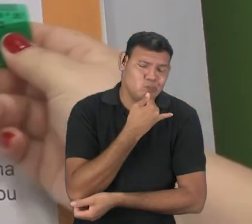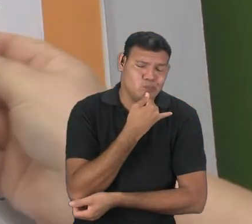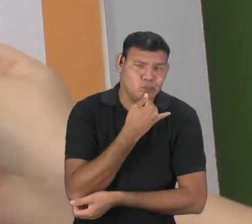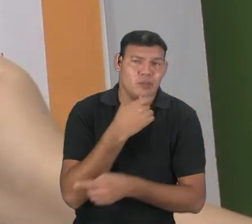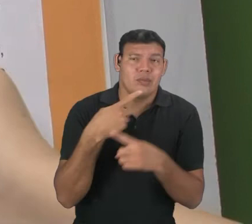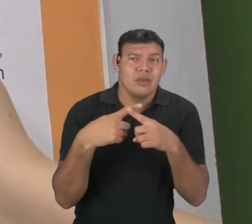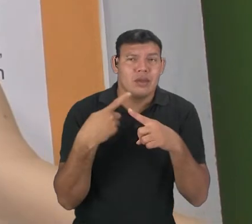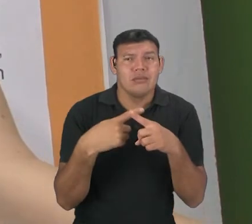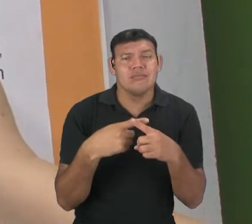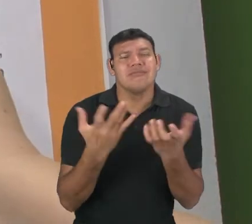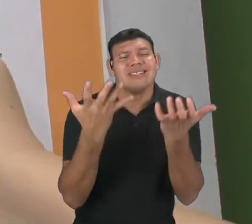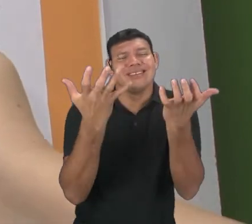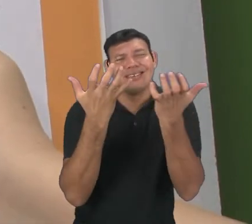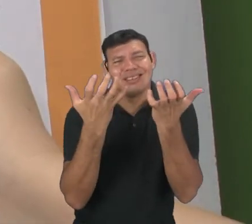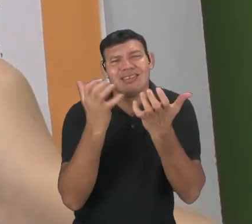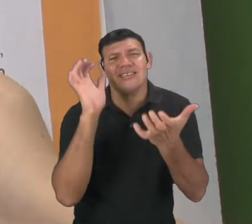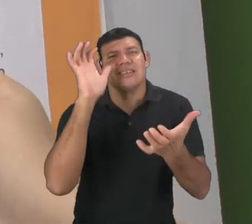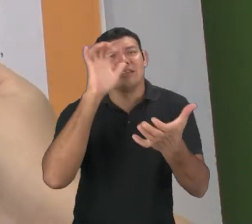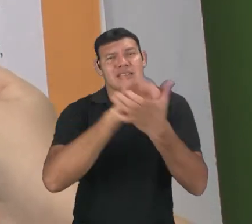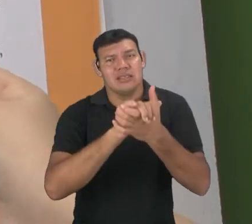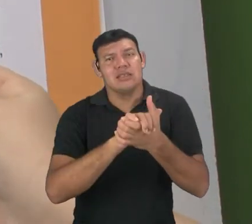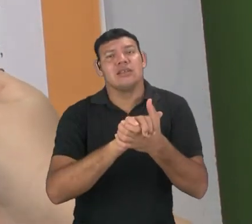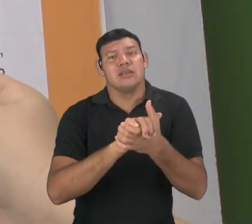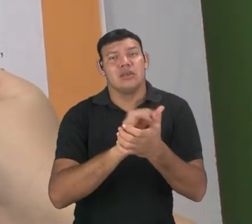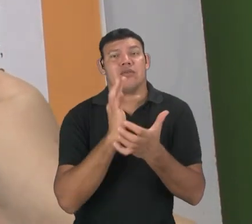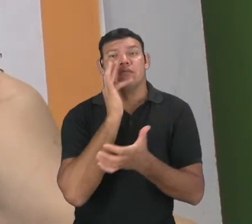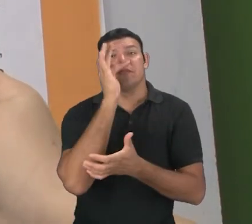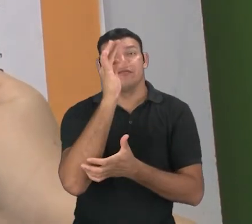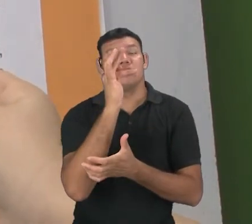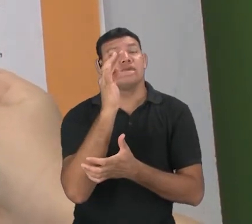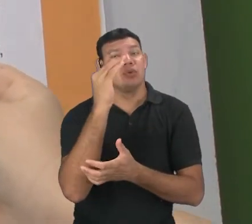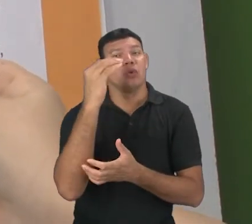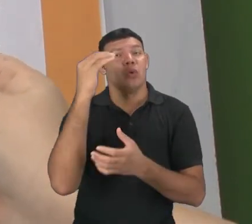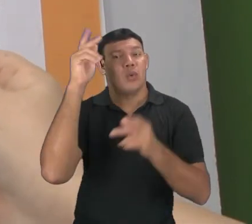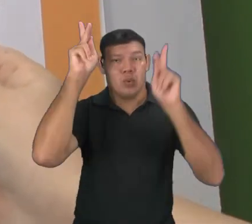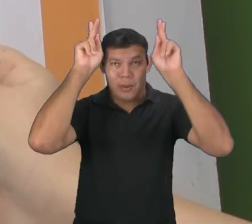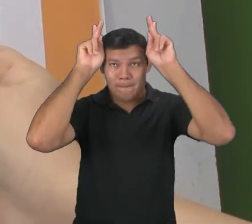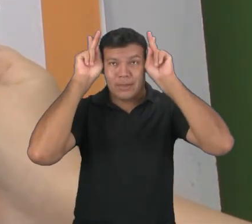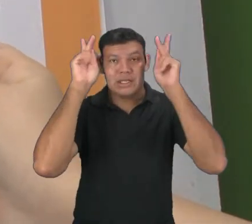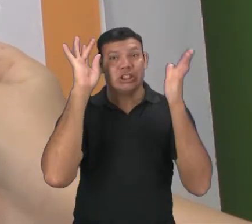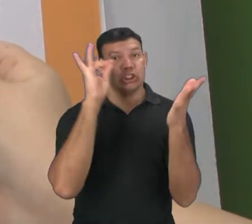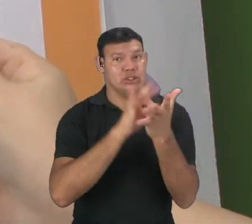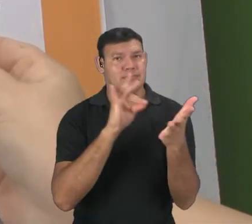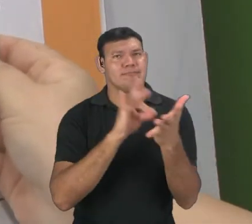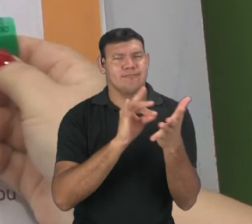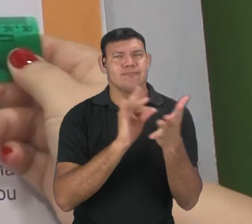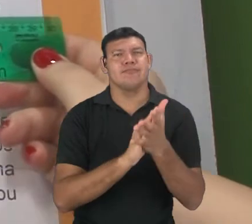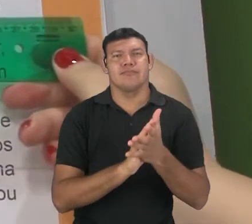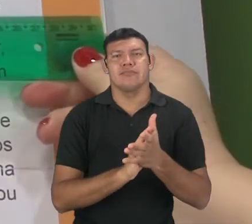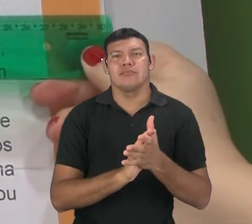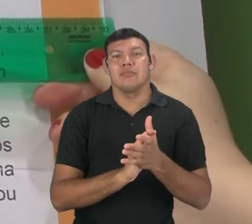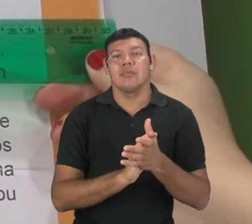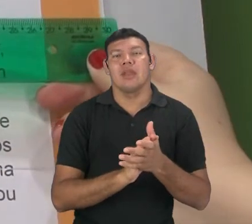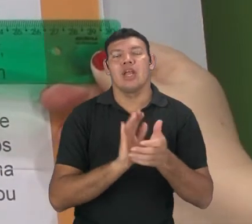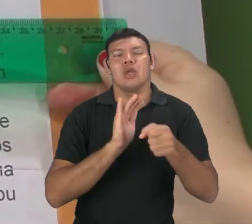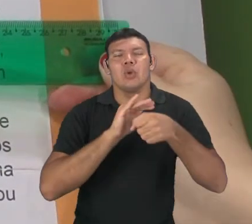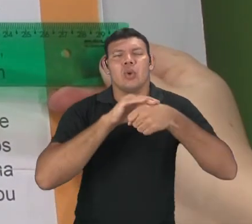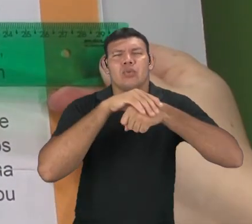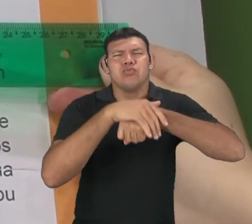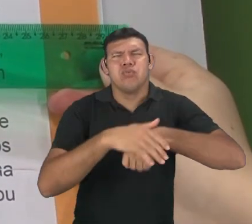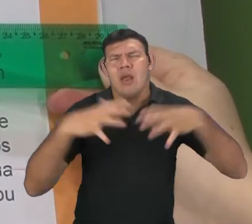pois queria muito casar com uma princesa de verdade. Uma noite desabou uma